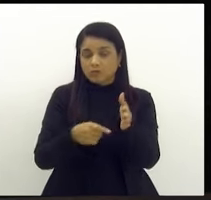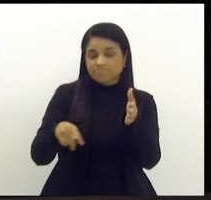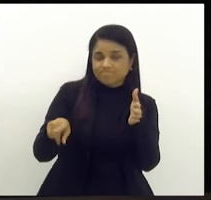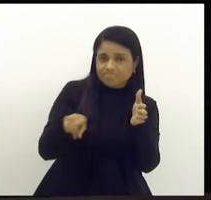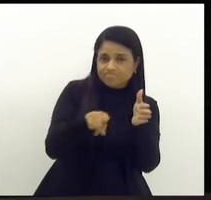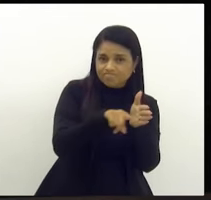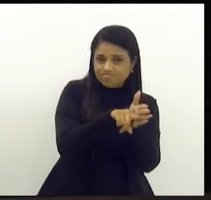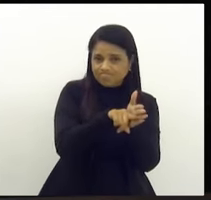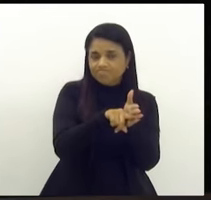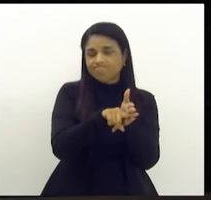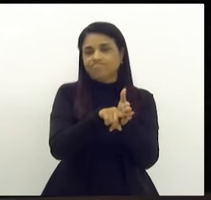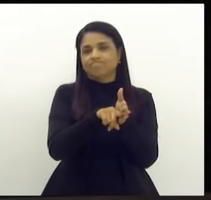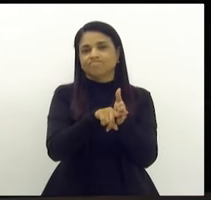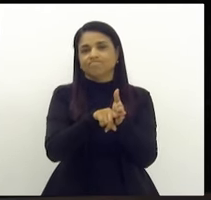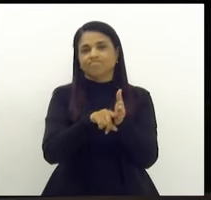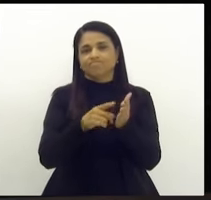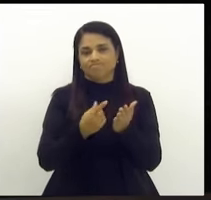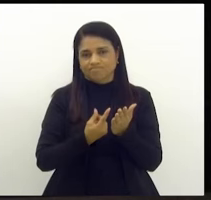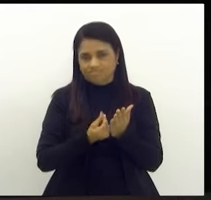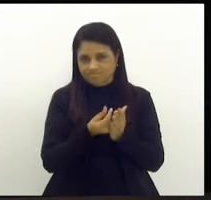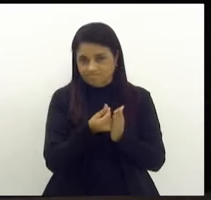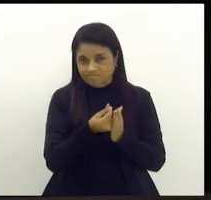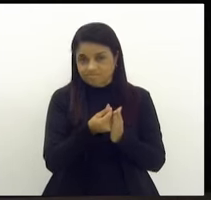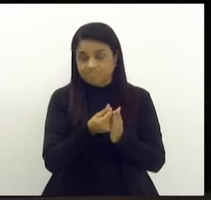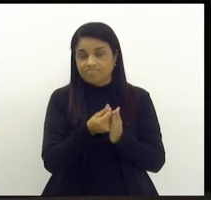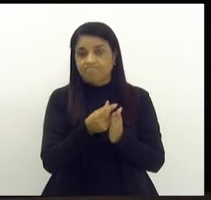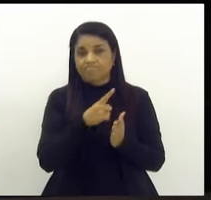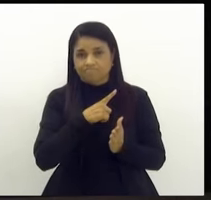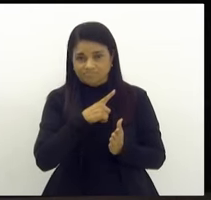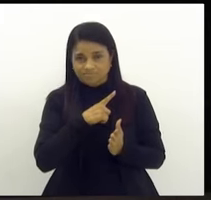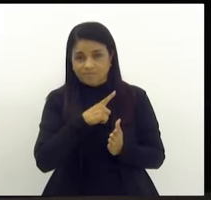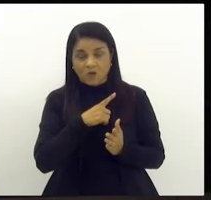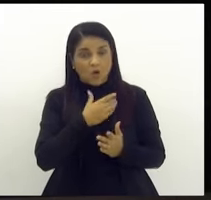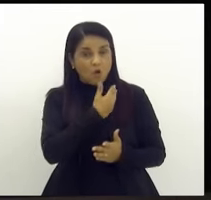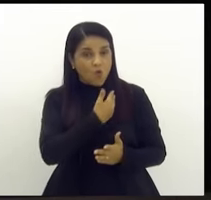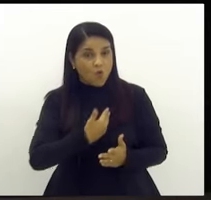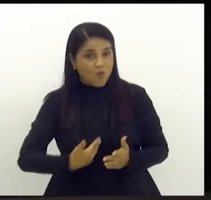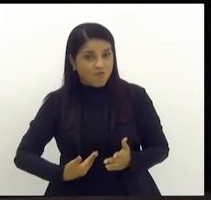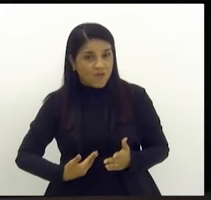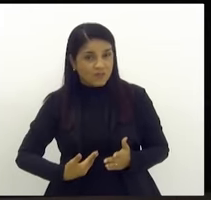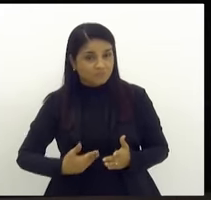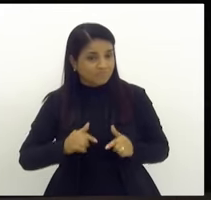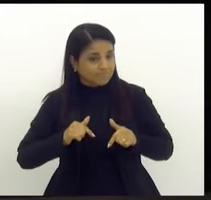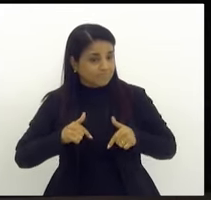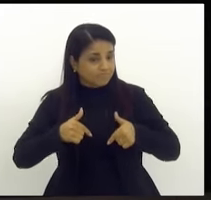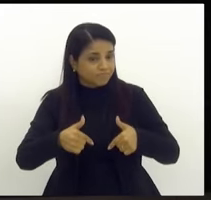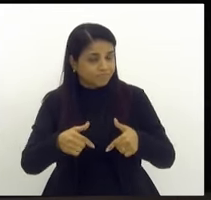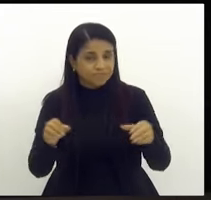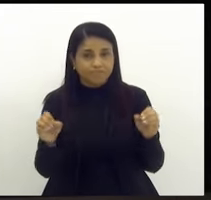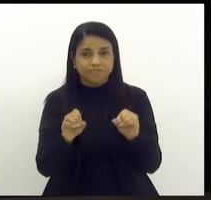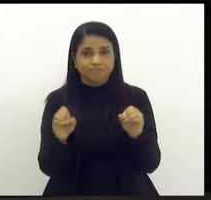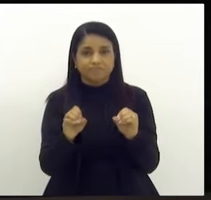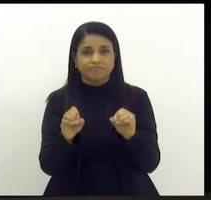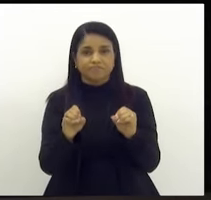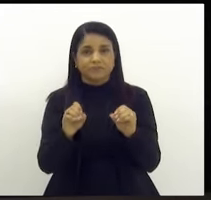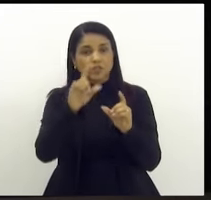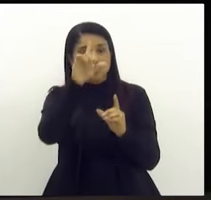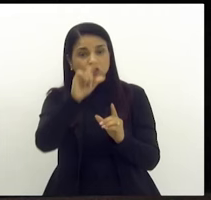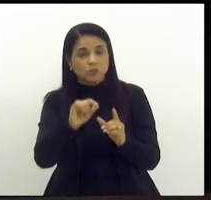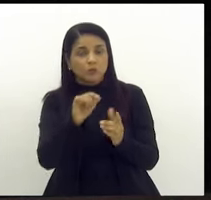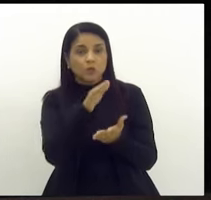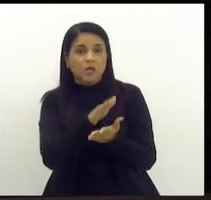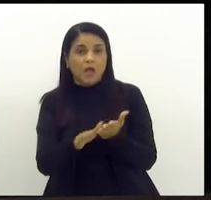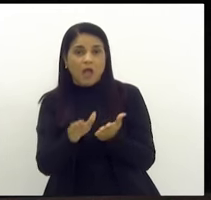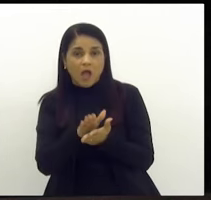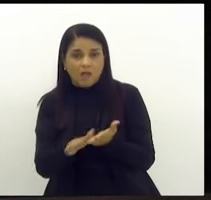orçamentário que se tem nem por isso o governo faz Qualquer gesto para diminuir alguns gastos